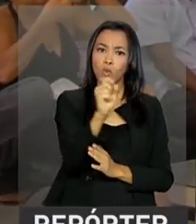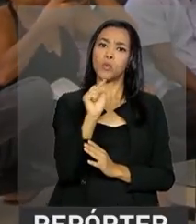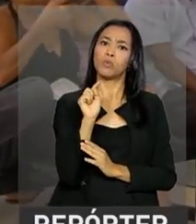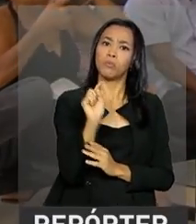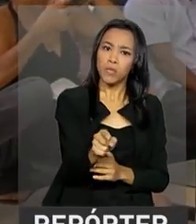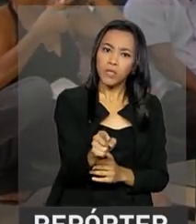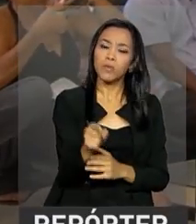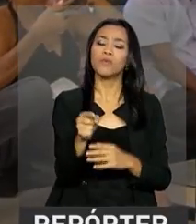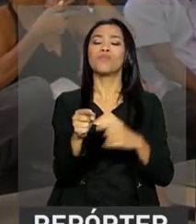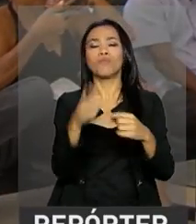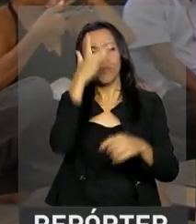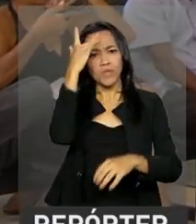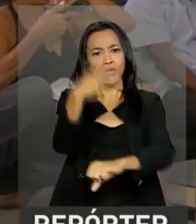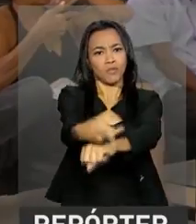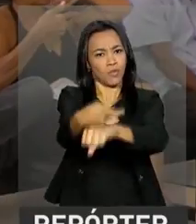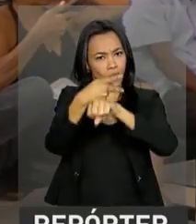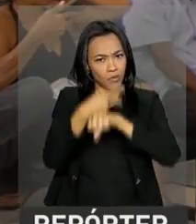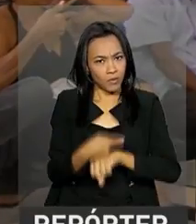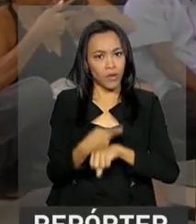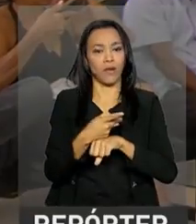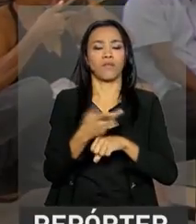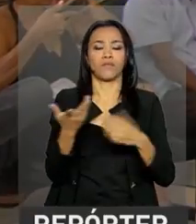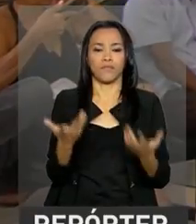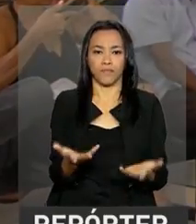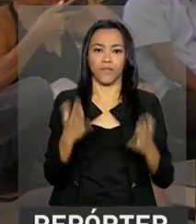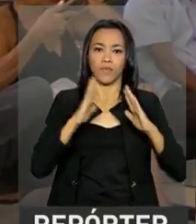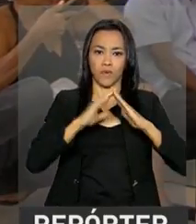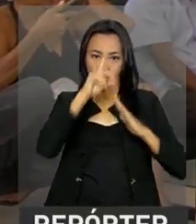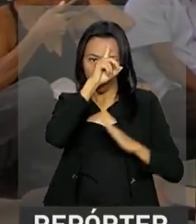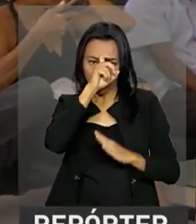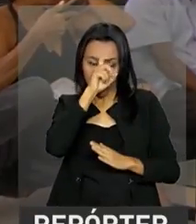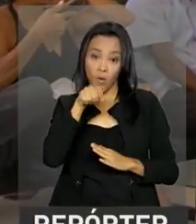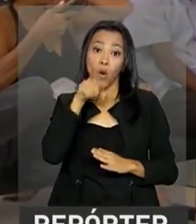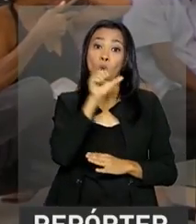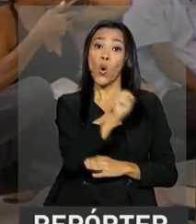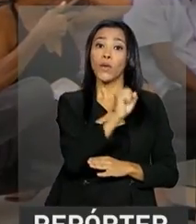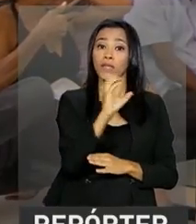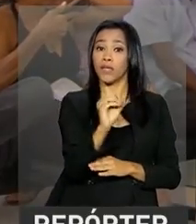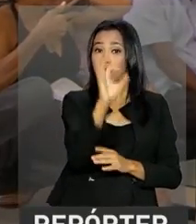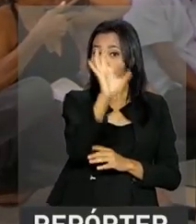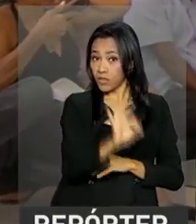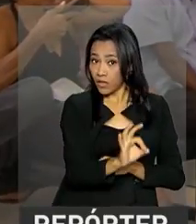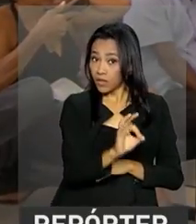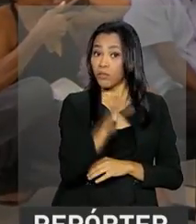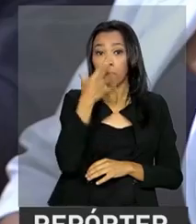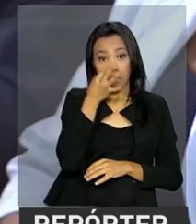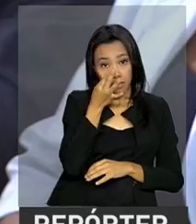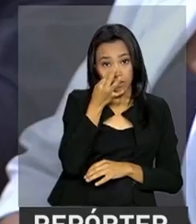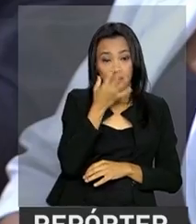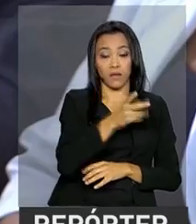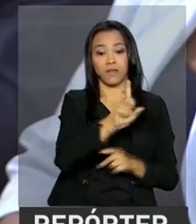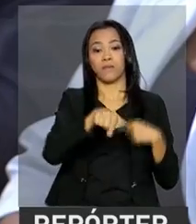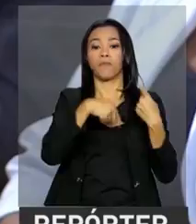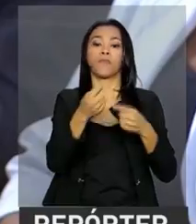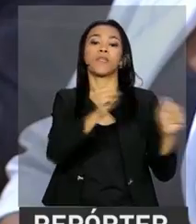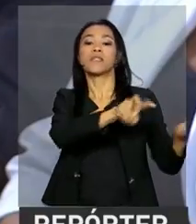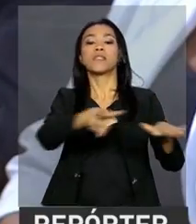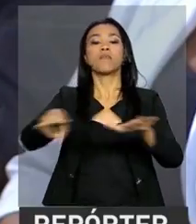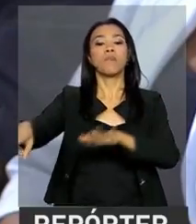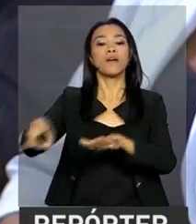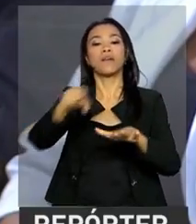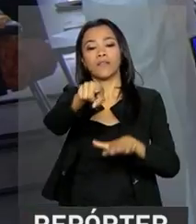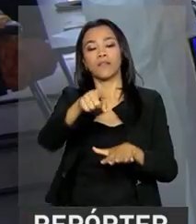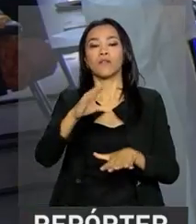demandas de pacientes do Sistema Único de Saúde destas 80% foram presenciais na semana do Ouvidor